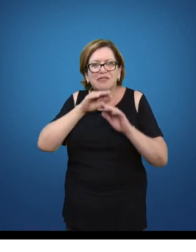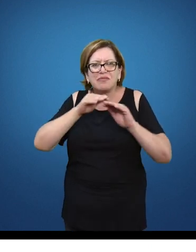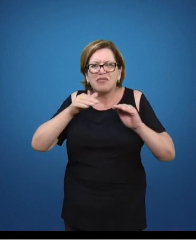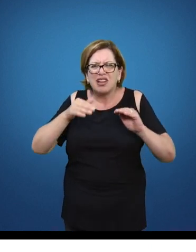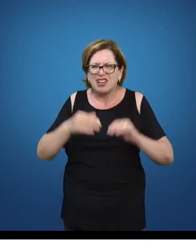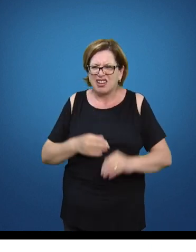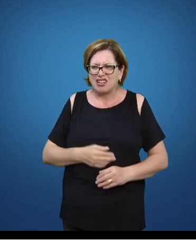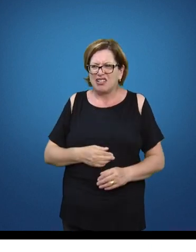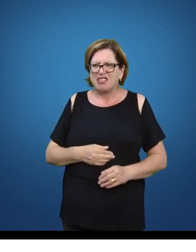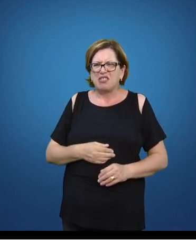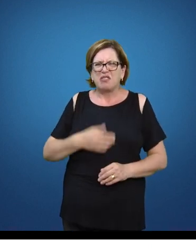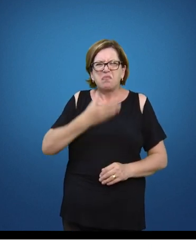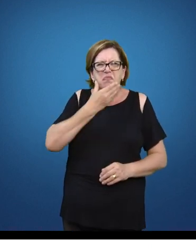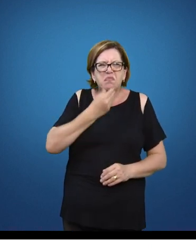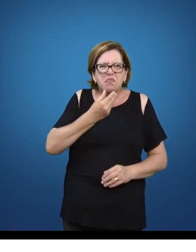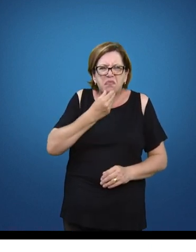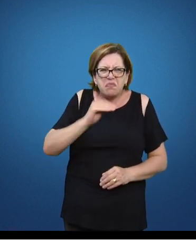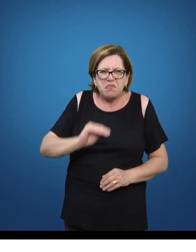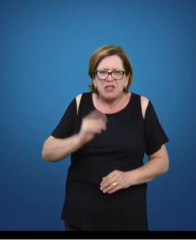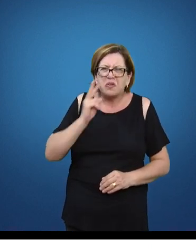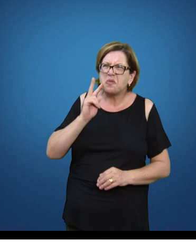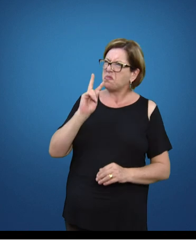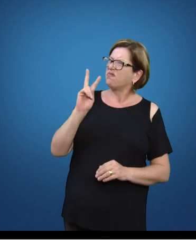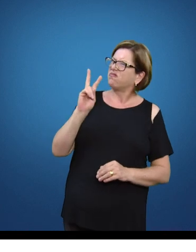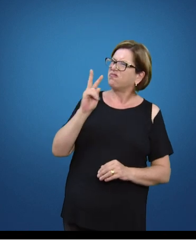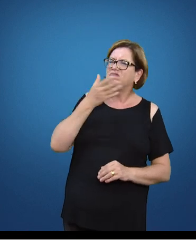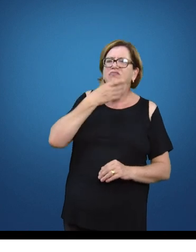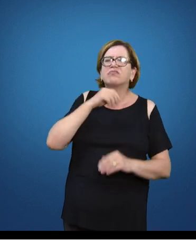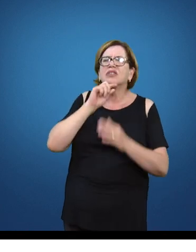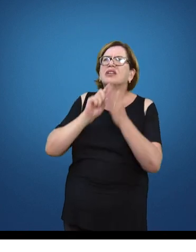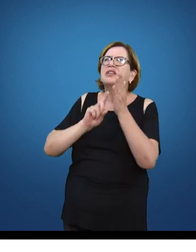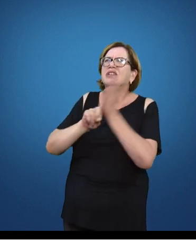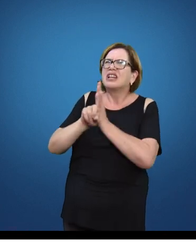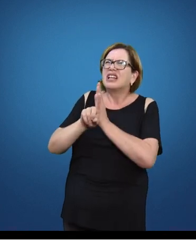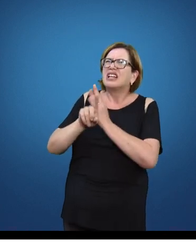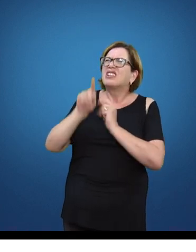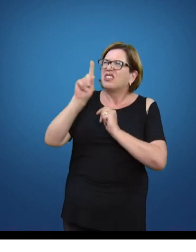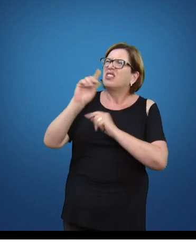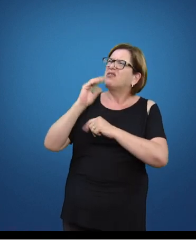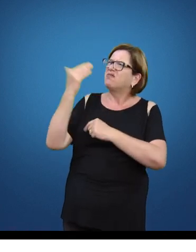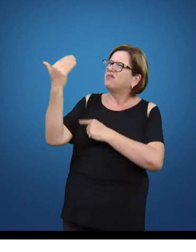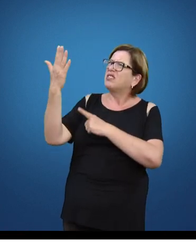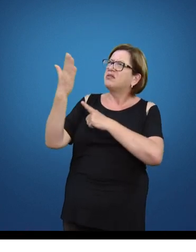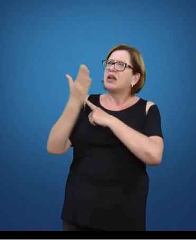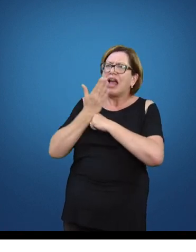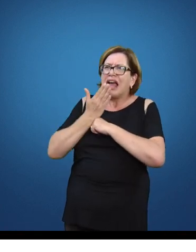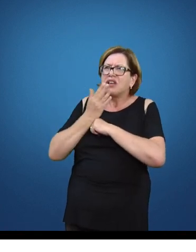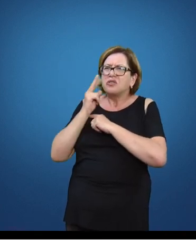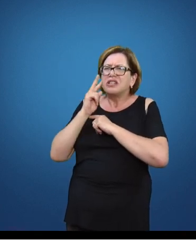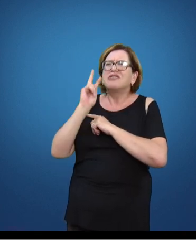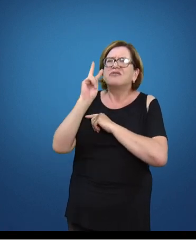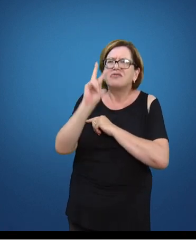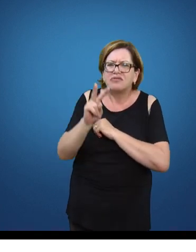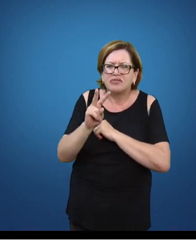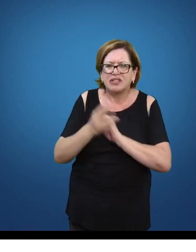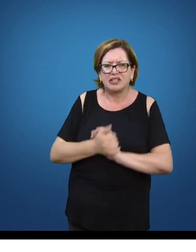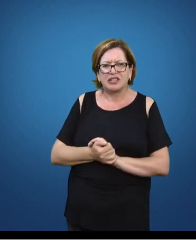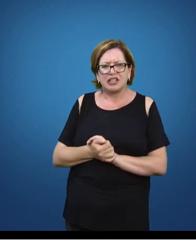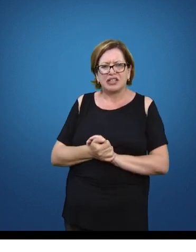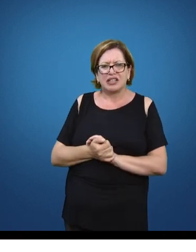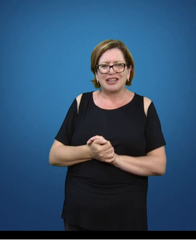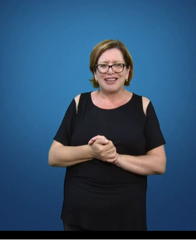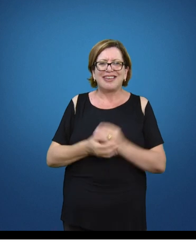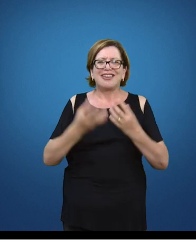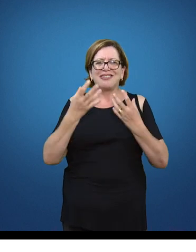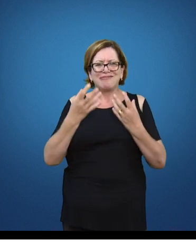menino olhou para o pai e disse pai me ajude a olhar espero que a disciplina